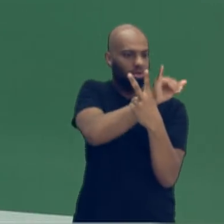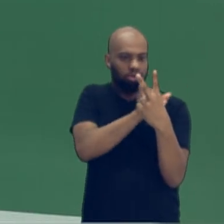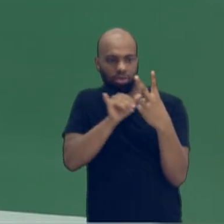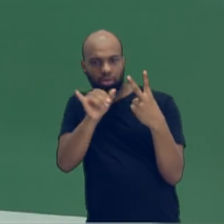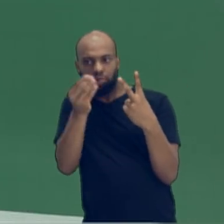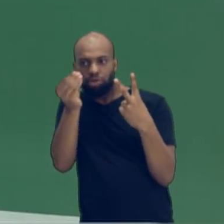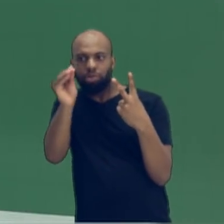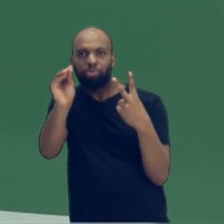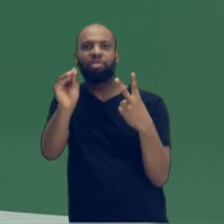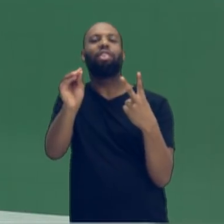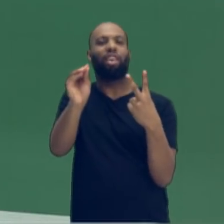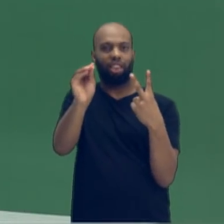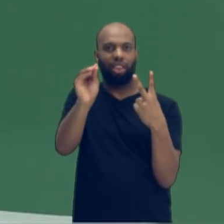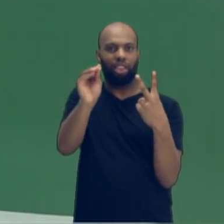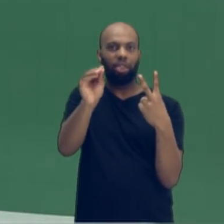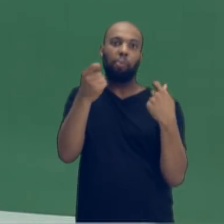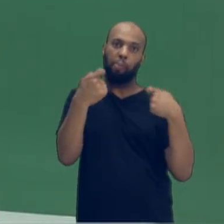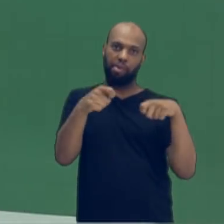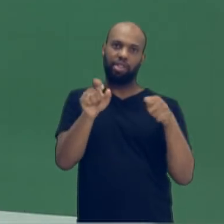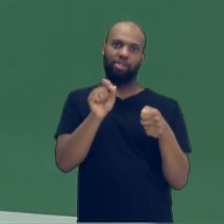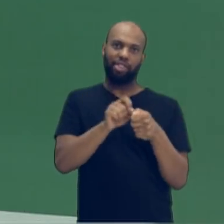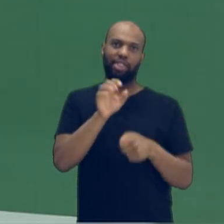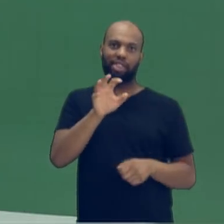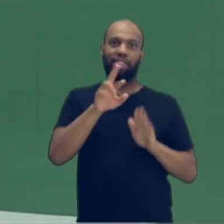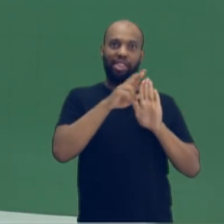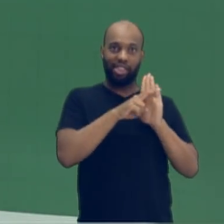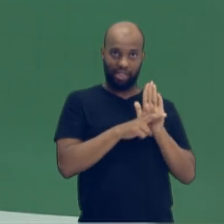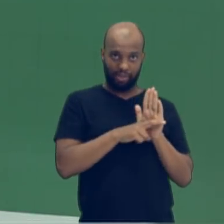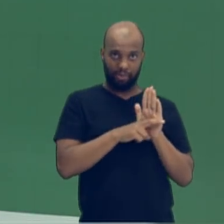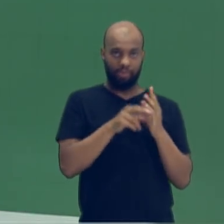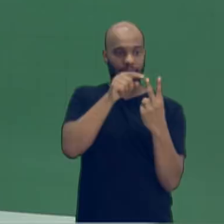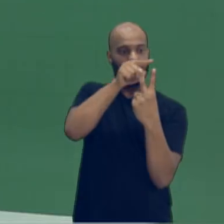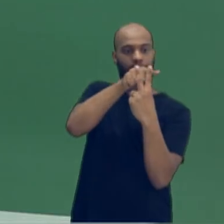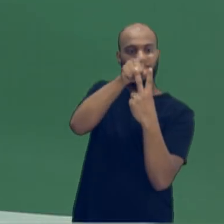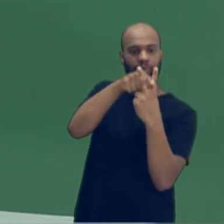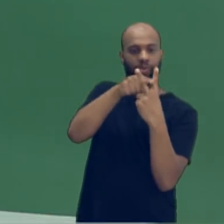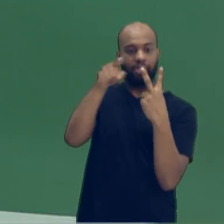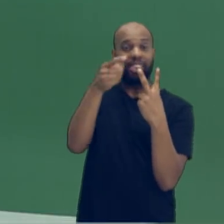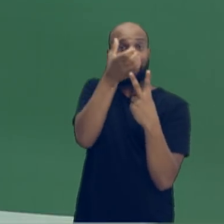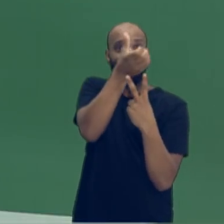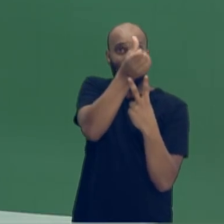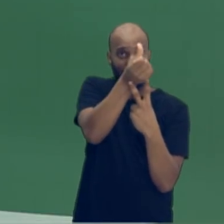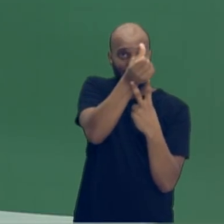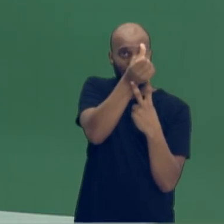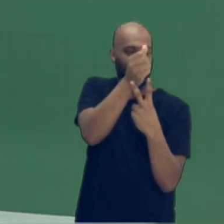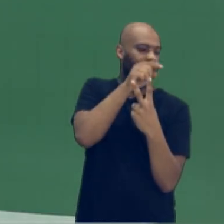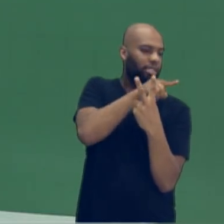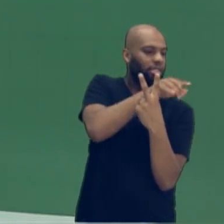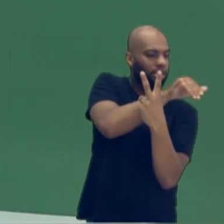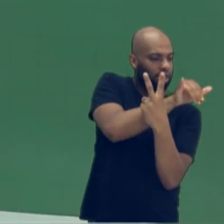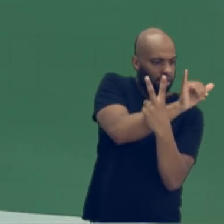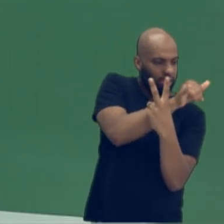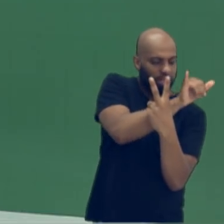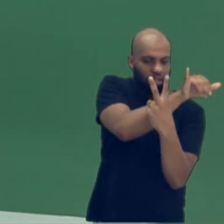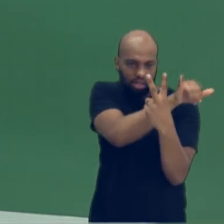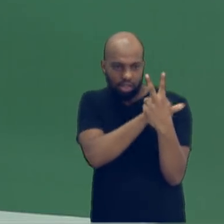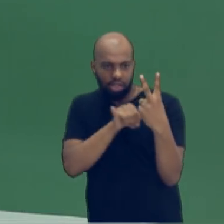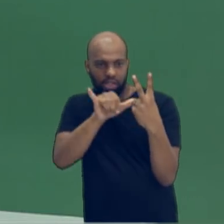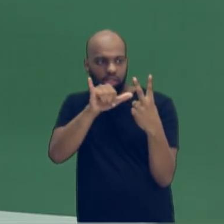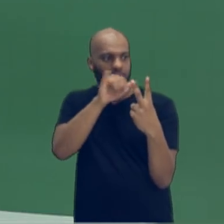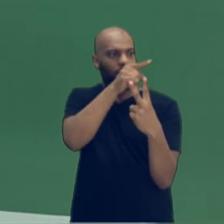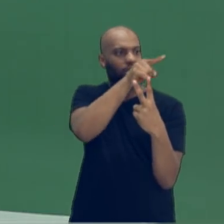expoente correspondente ao índice da raiz, que nesse caso é o 6. Então, nós teremos aqui y elevado